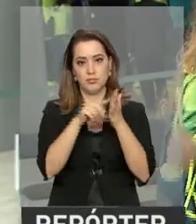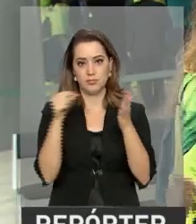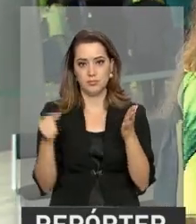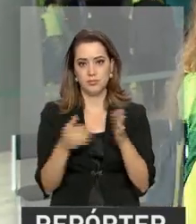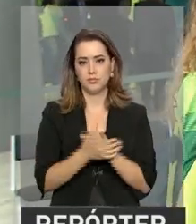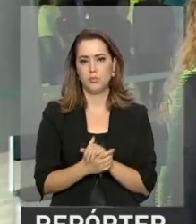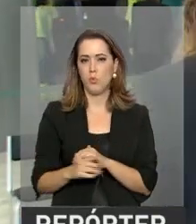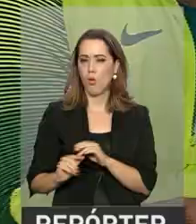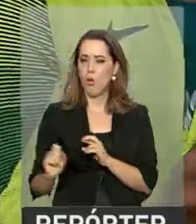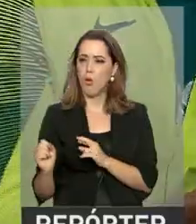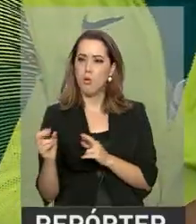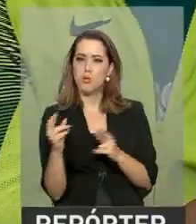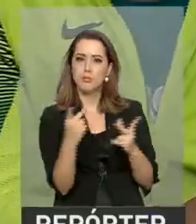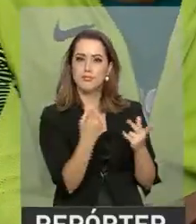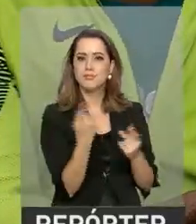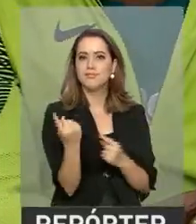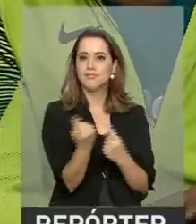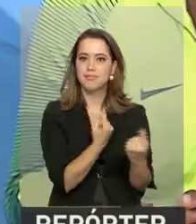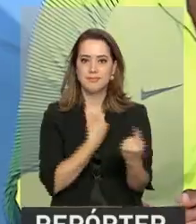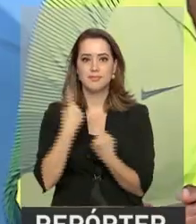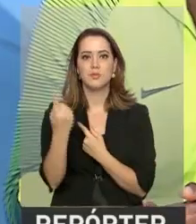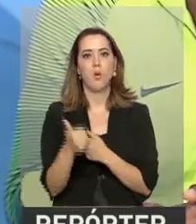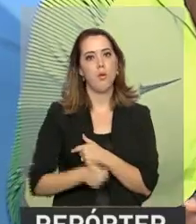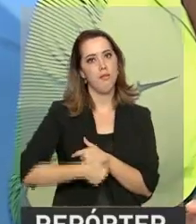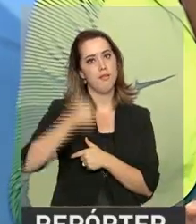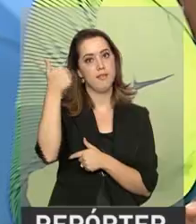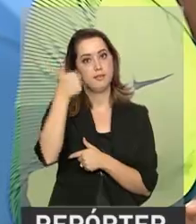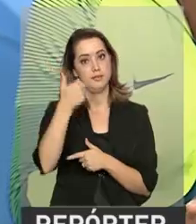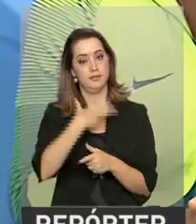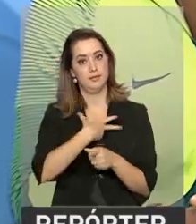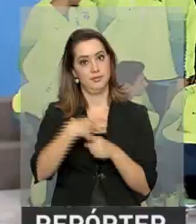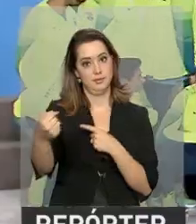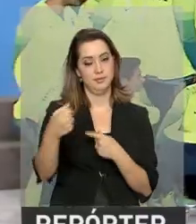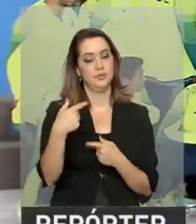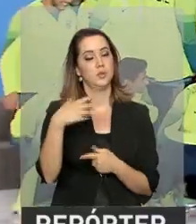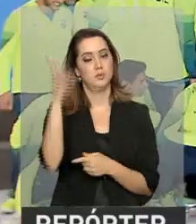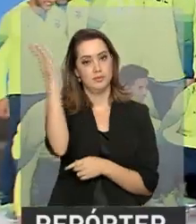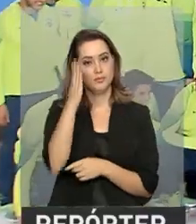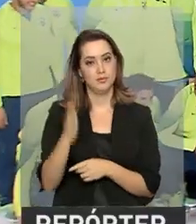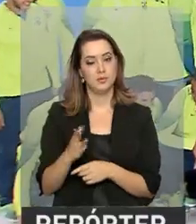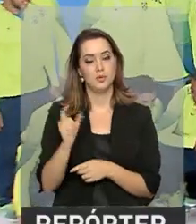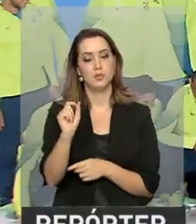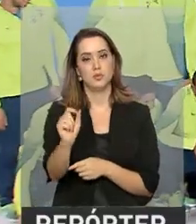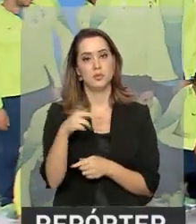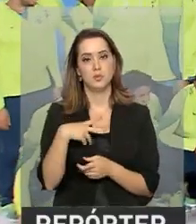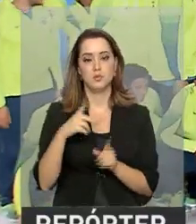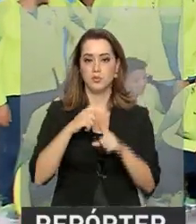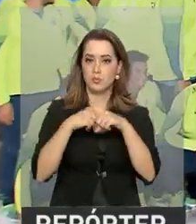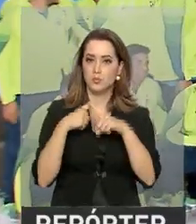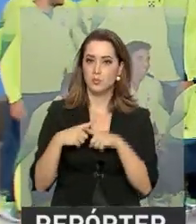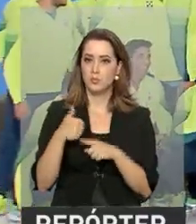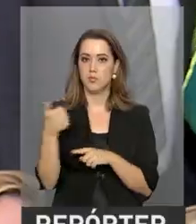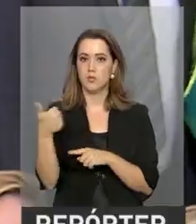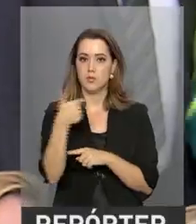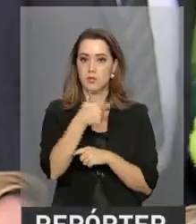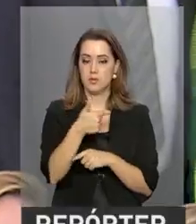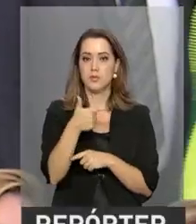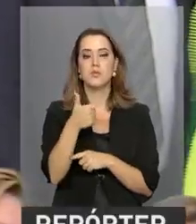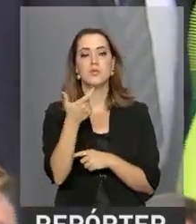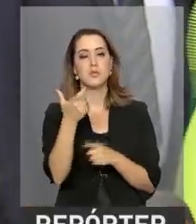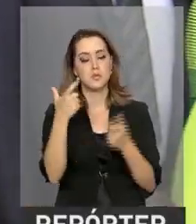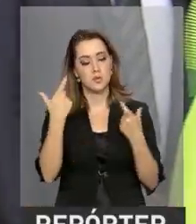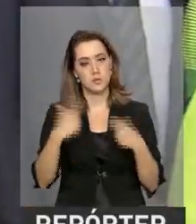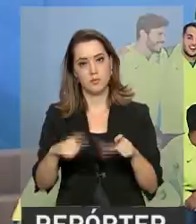foram alguns dos responsáveis pelo melhor desempenho do país nos Jogos. 12º lugar no quadro total de medalhas.